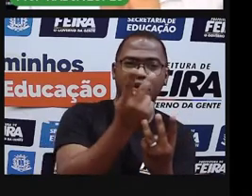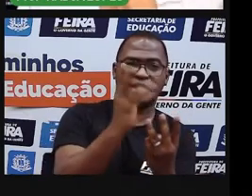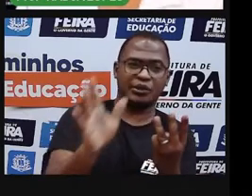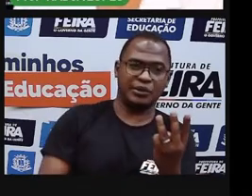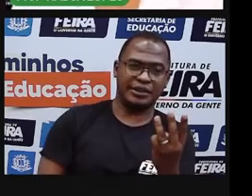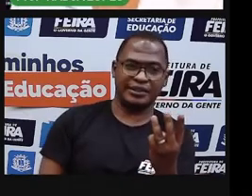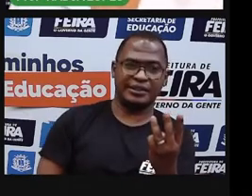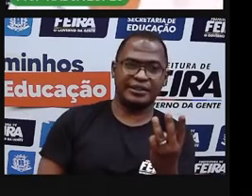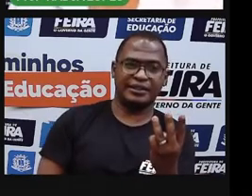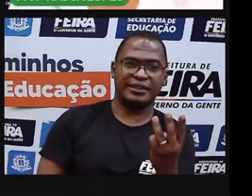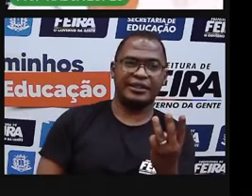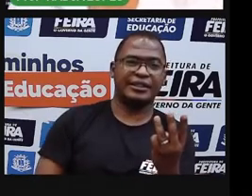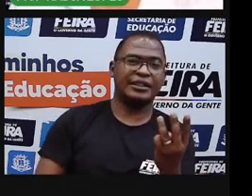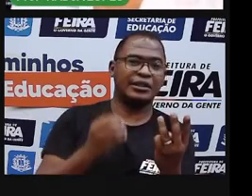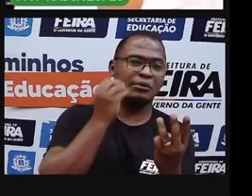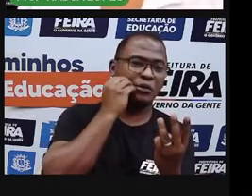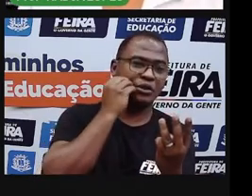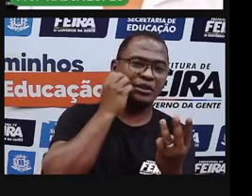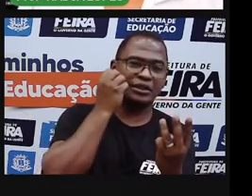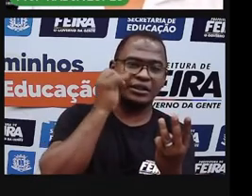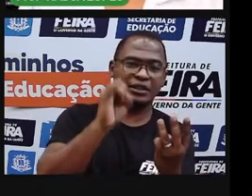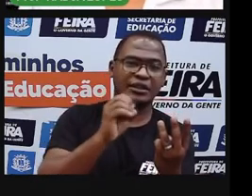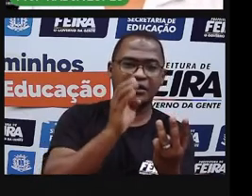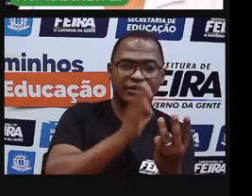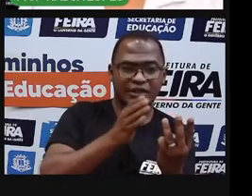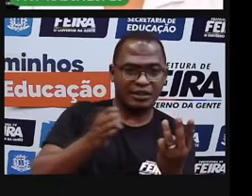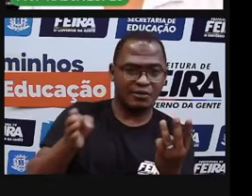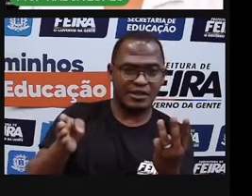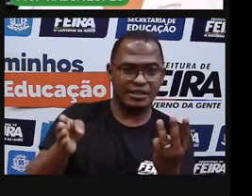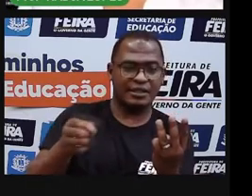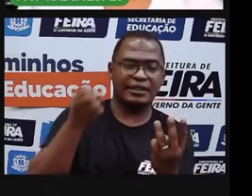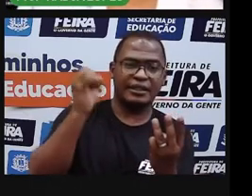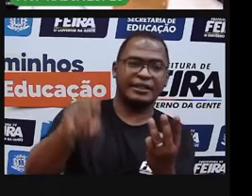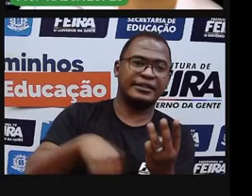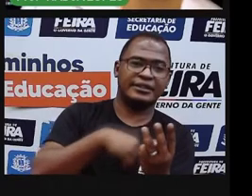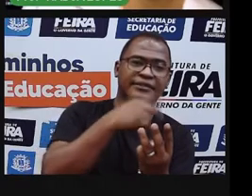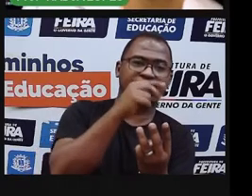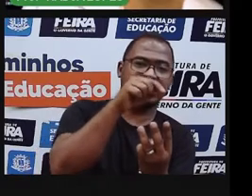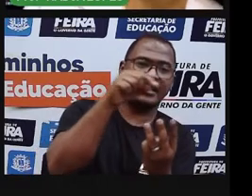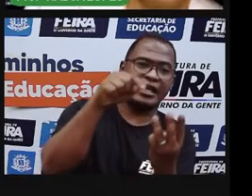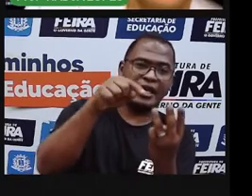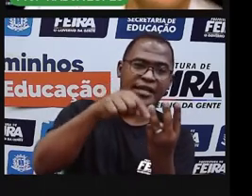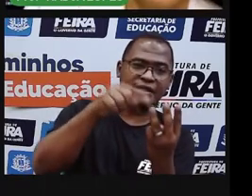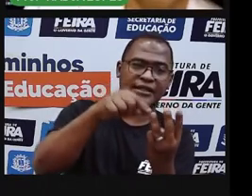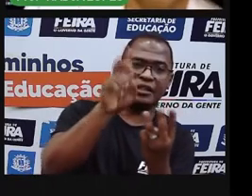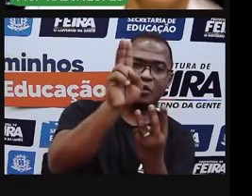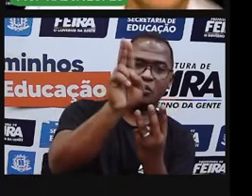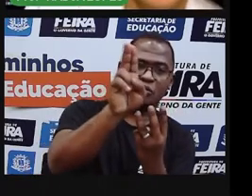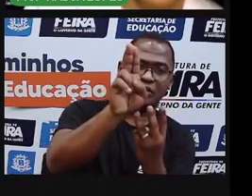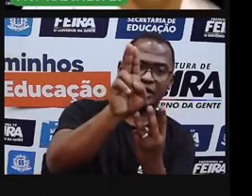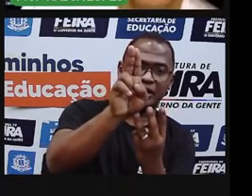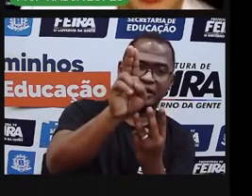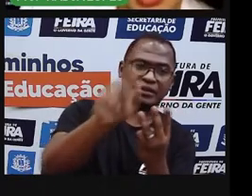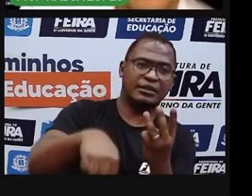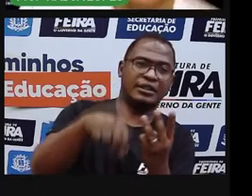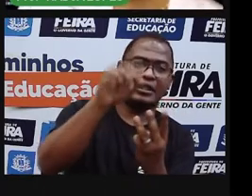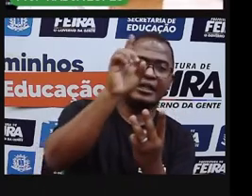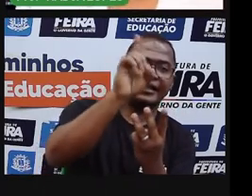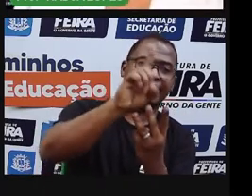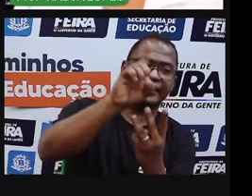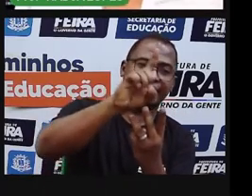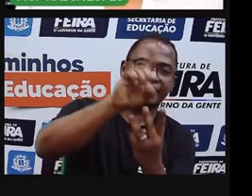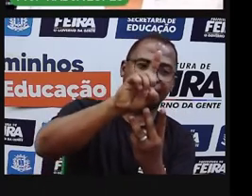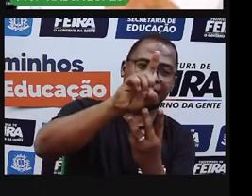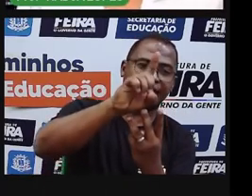o segundo dois a primeira ordem apresenta o valor das unidades o segundo gel do